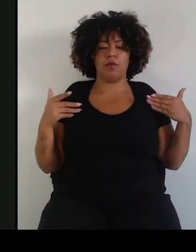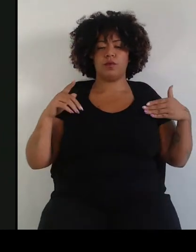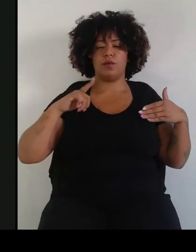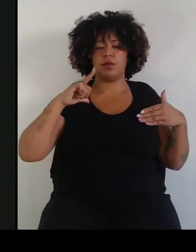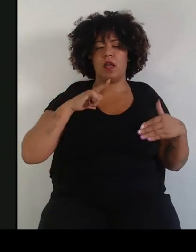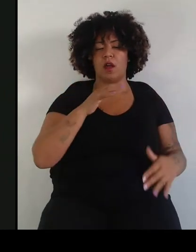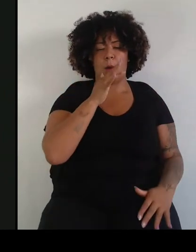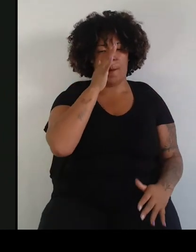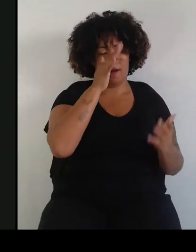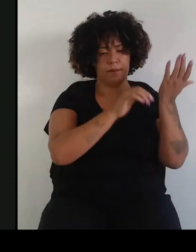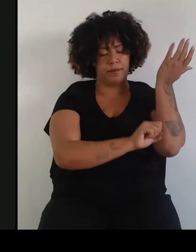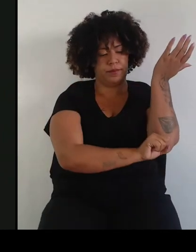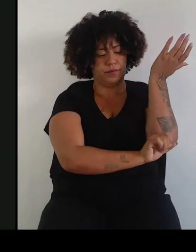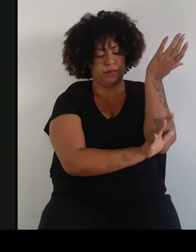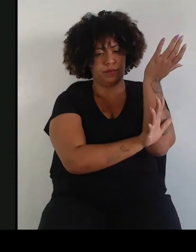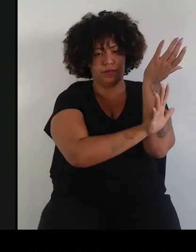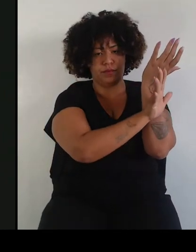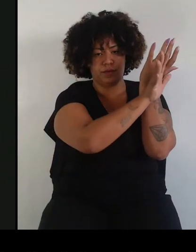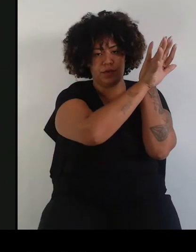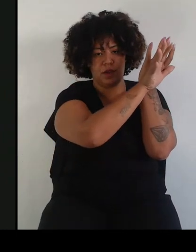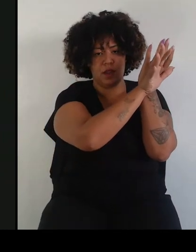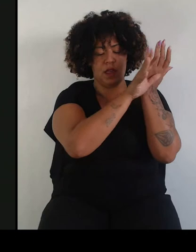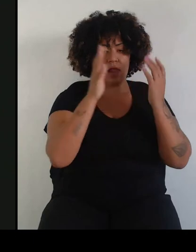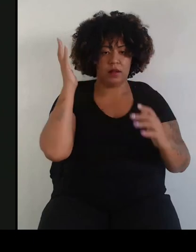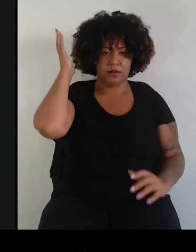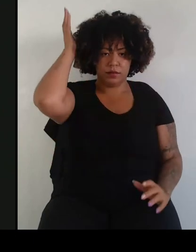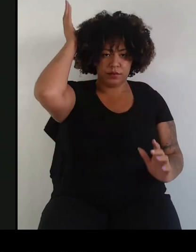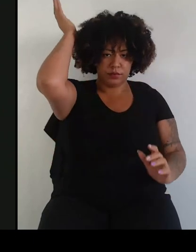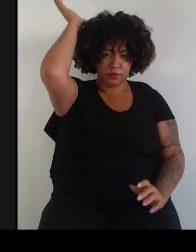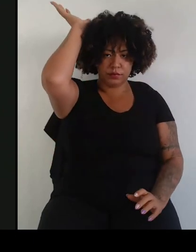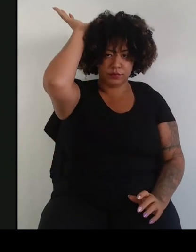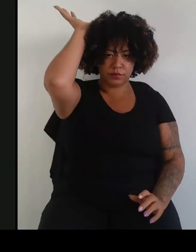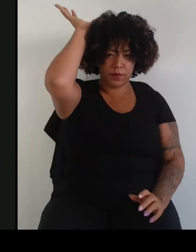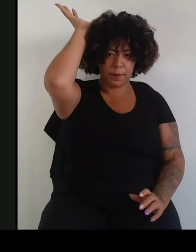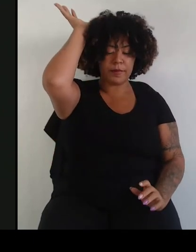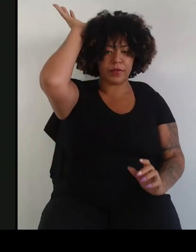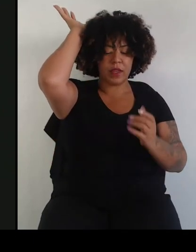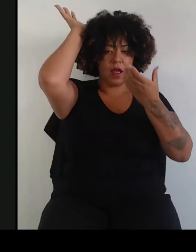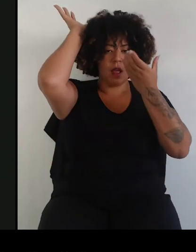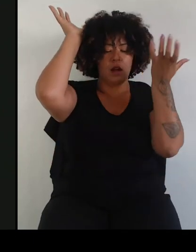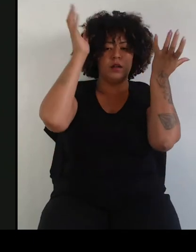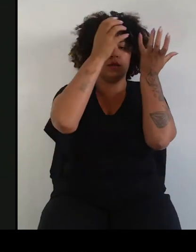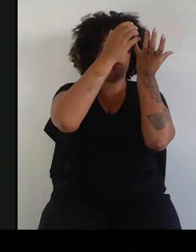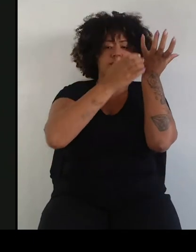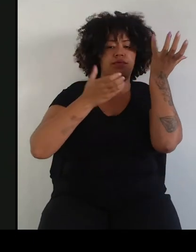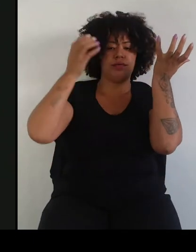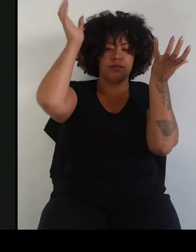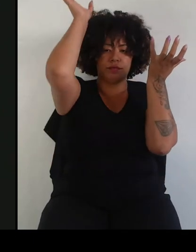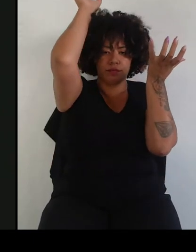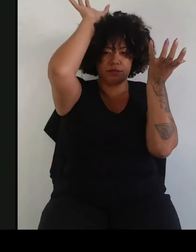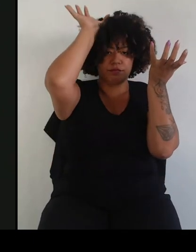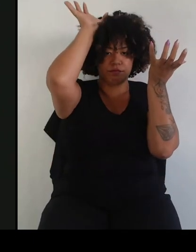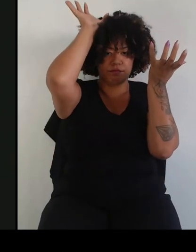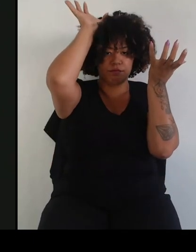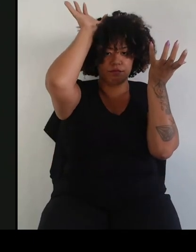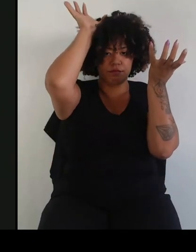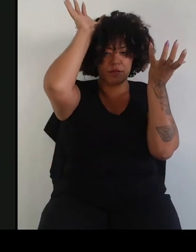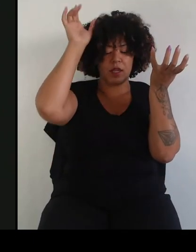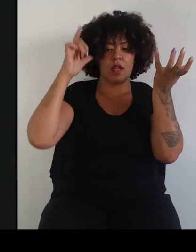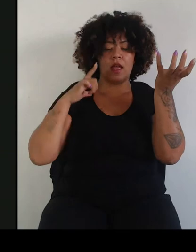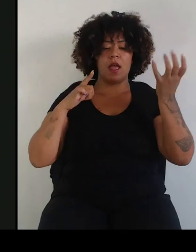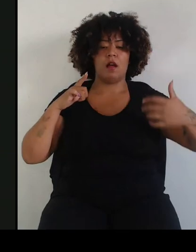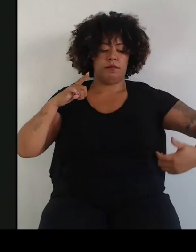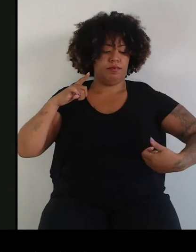diamantes indígenas a mulher carrega frutos né ao lado ela tem uma criança ela